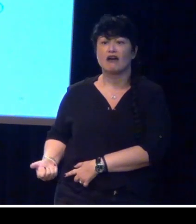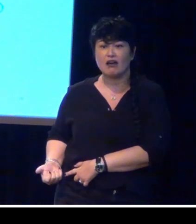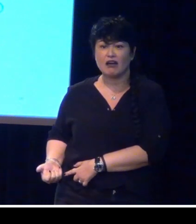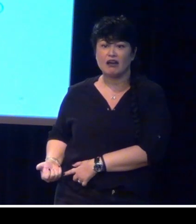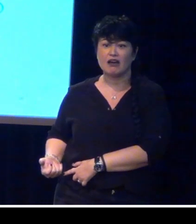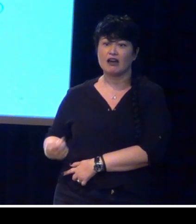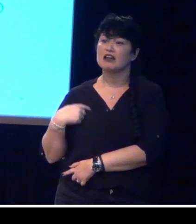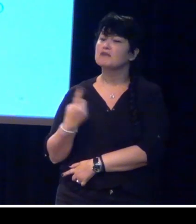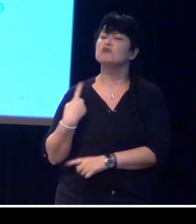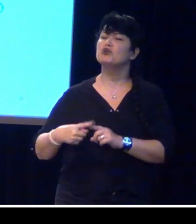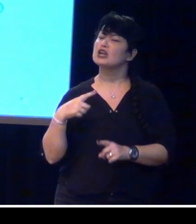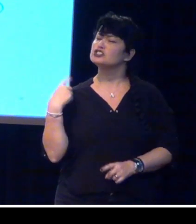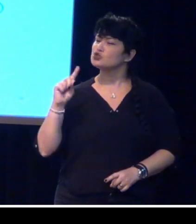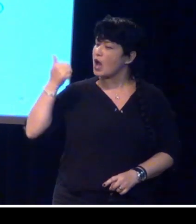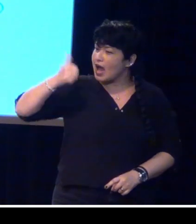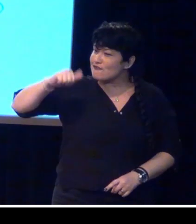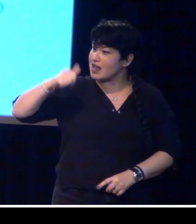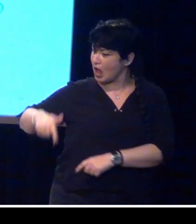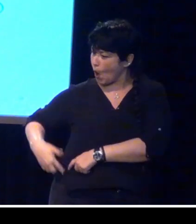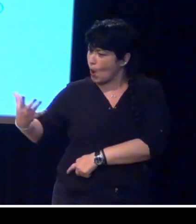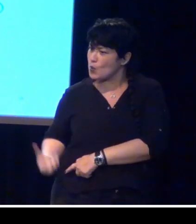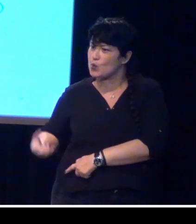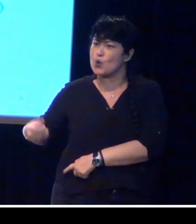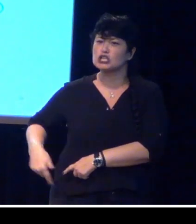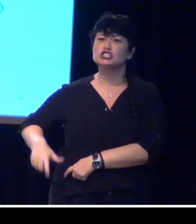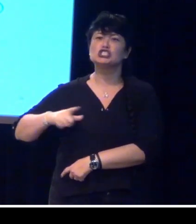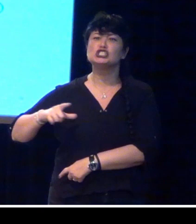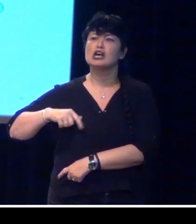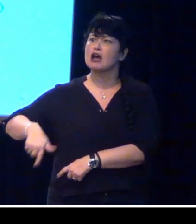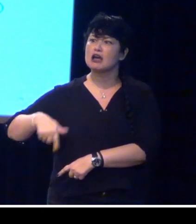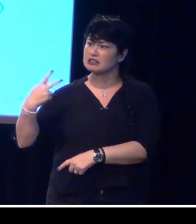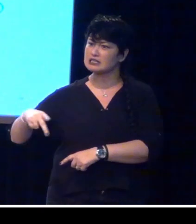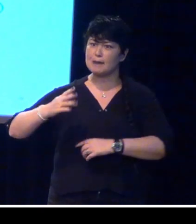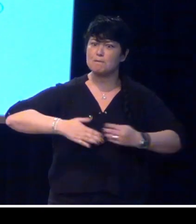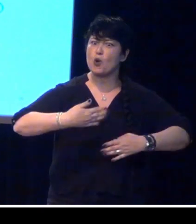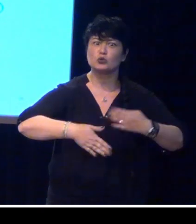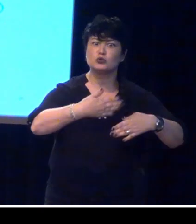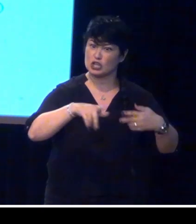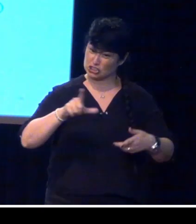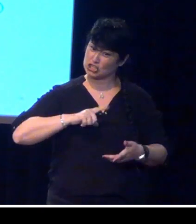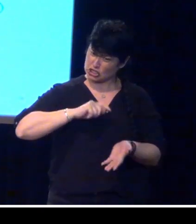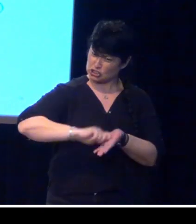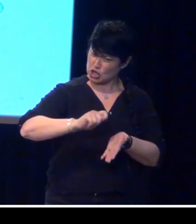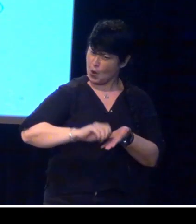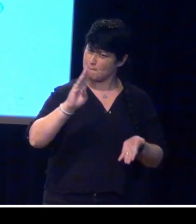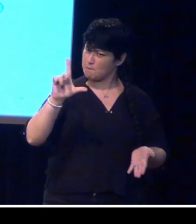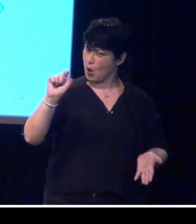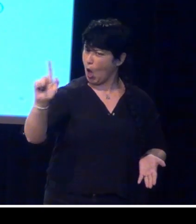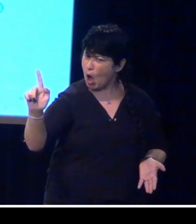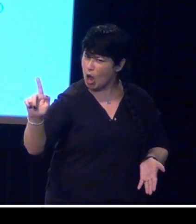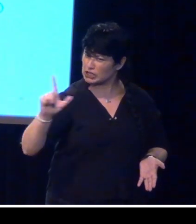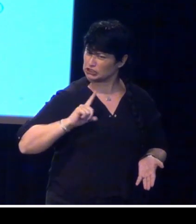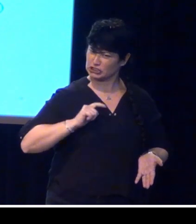gente não avalia essa produção acadêmica desse aluno? Porque se ele está escrevendo num blog, se